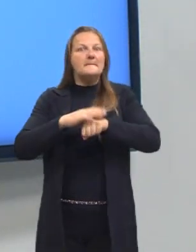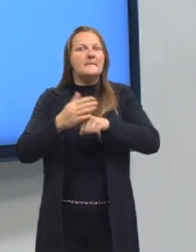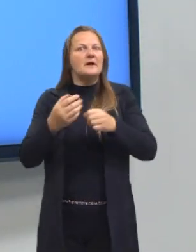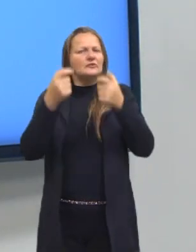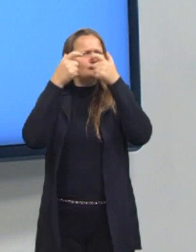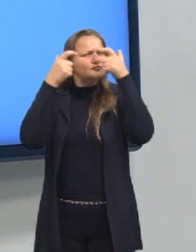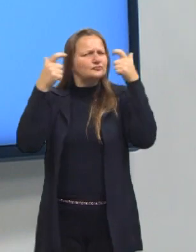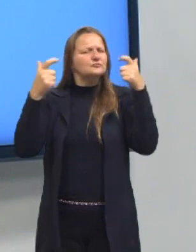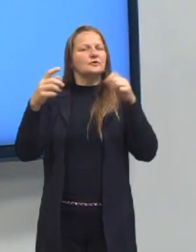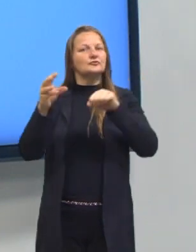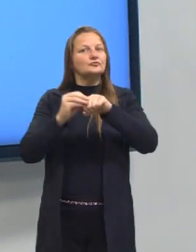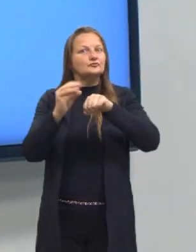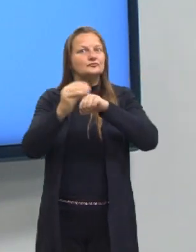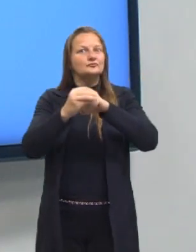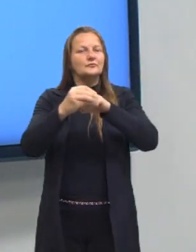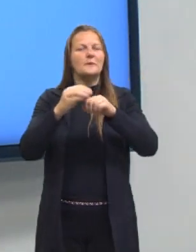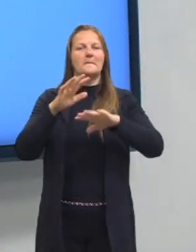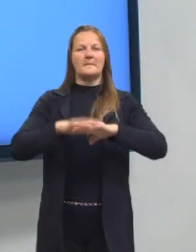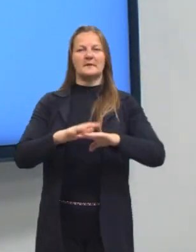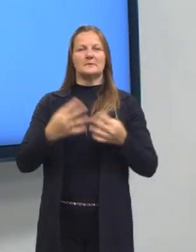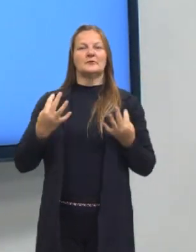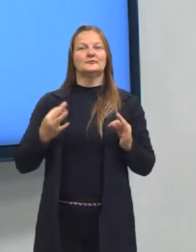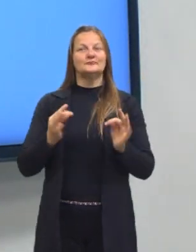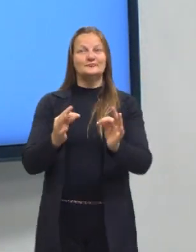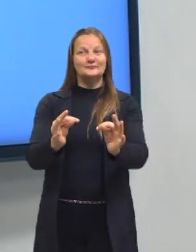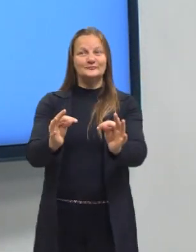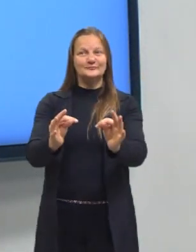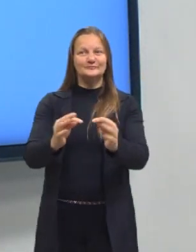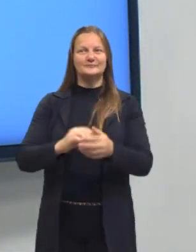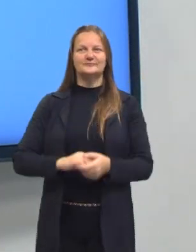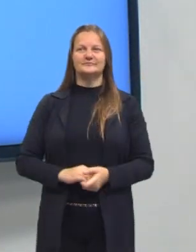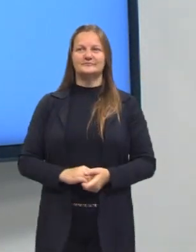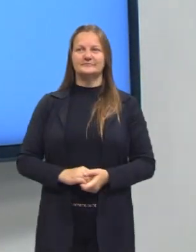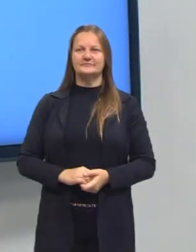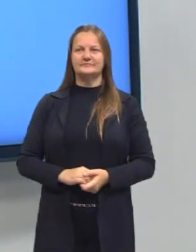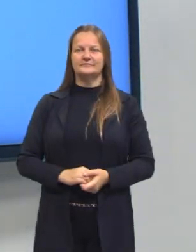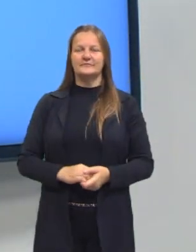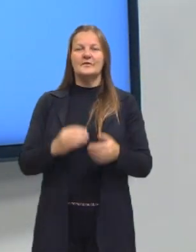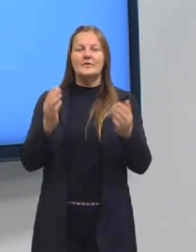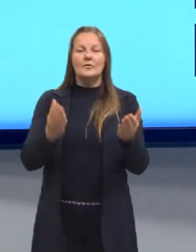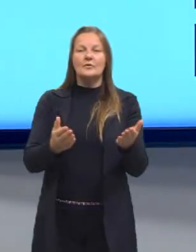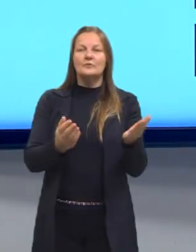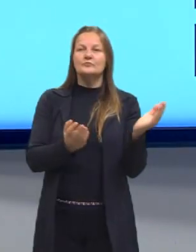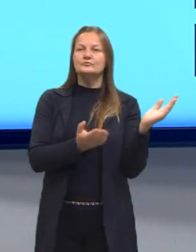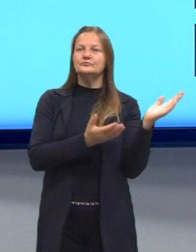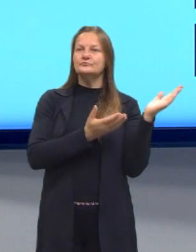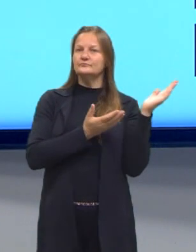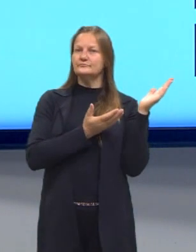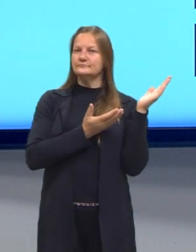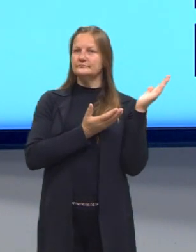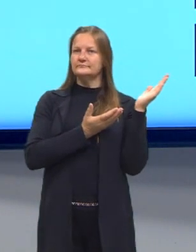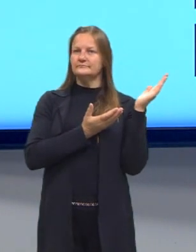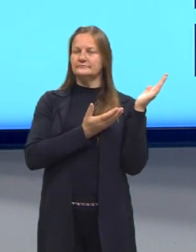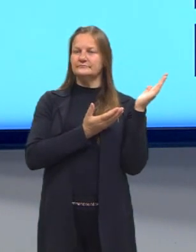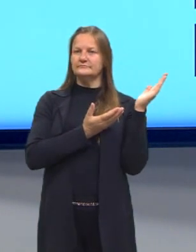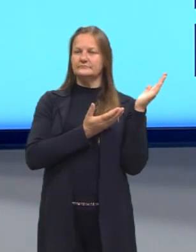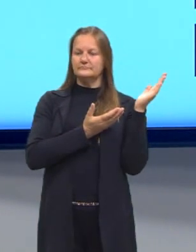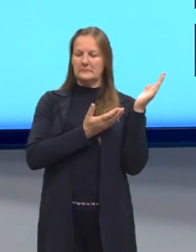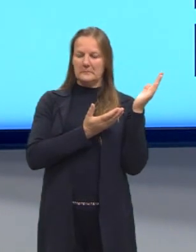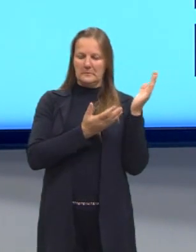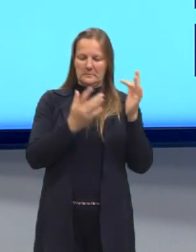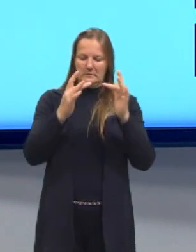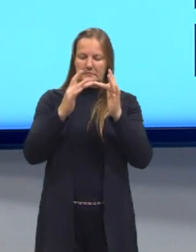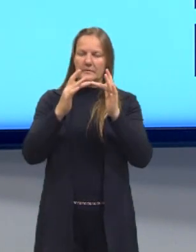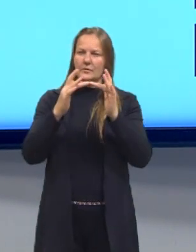alguns conhecimentos né da área ali de matemática e suas Tecnologias eu deixo aqui para vocês o contato através do Instagram